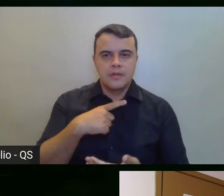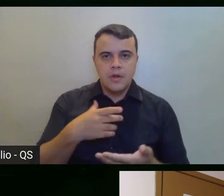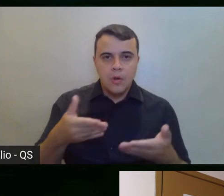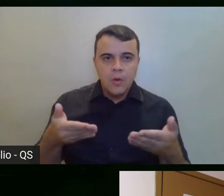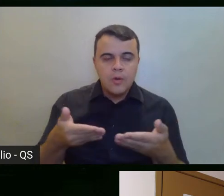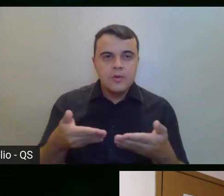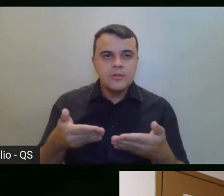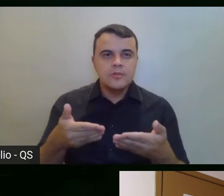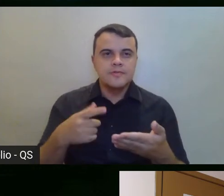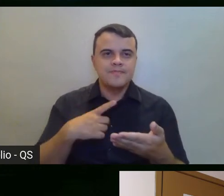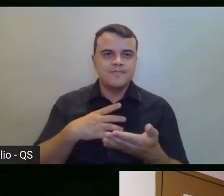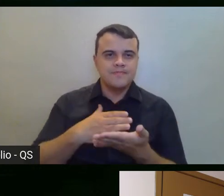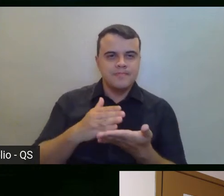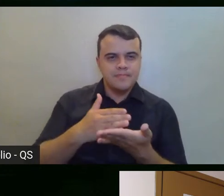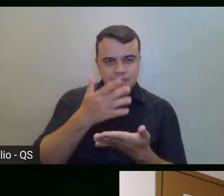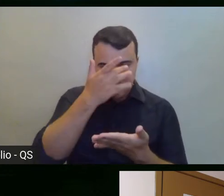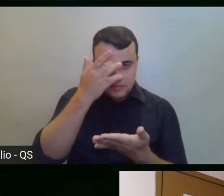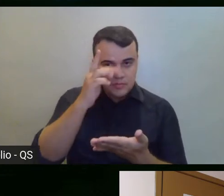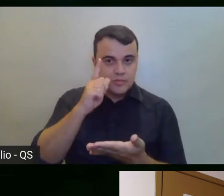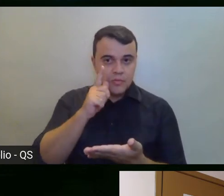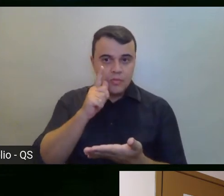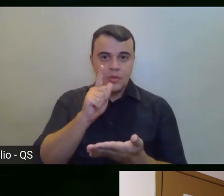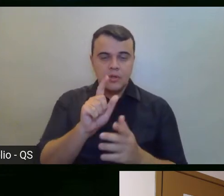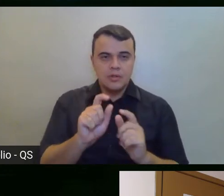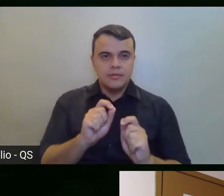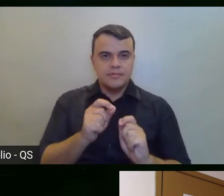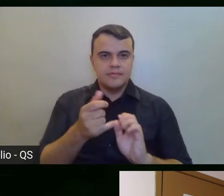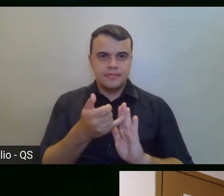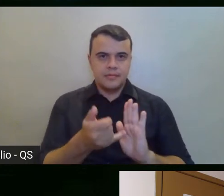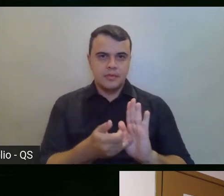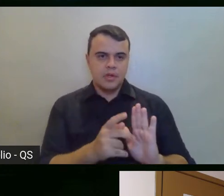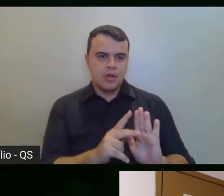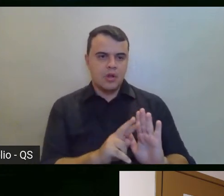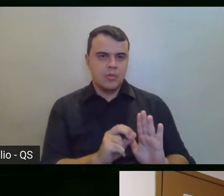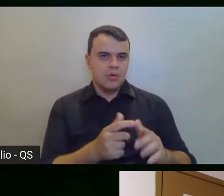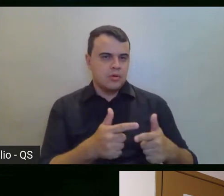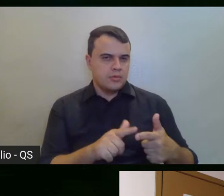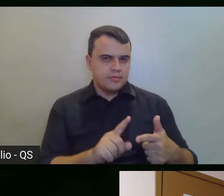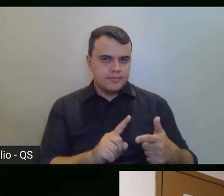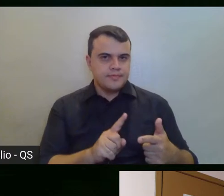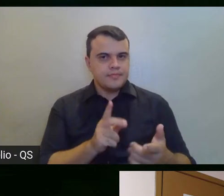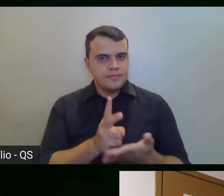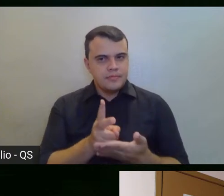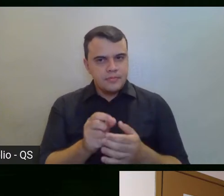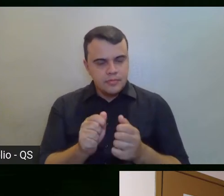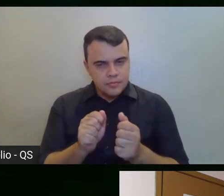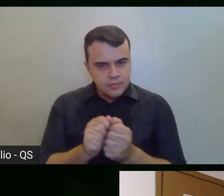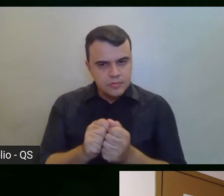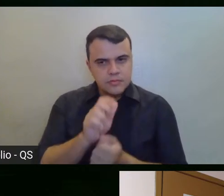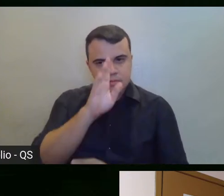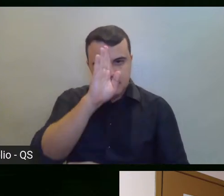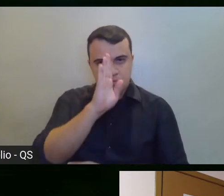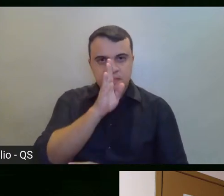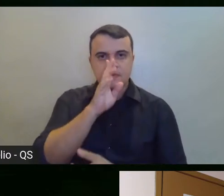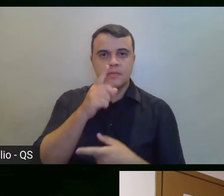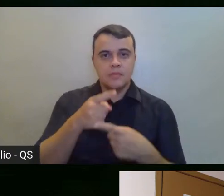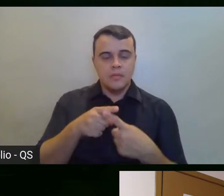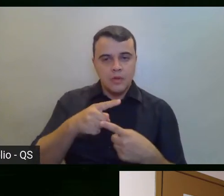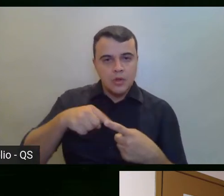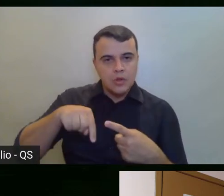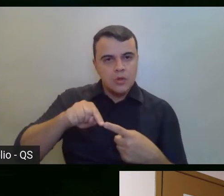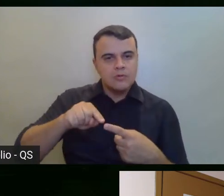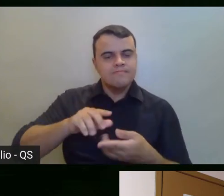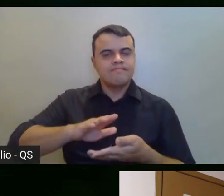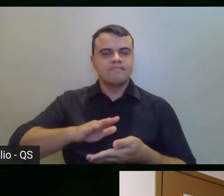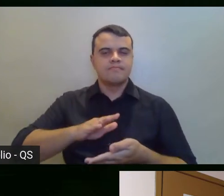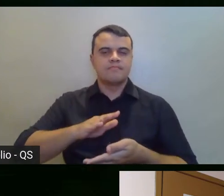tem pessoas que às vezes não conseguem se inscrever no pro tá tudo certo nós vamos sempre ter conteúdo gratuito porque faz parte do DNA